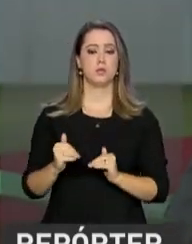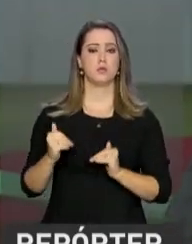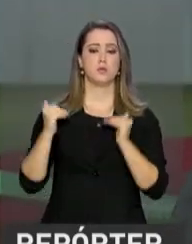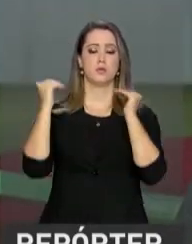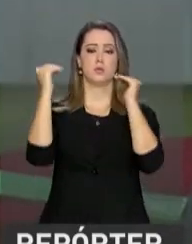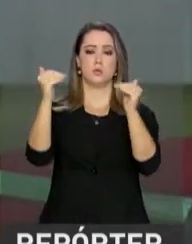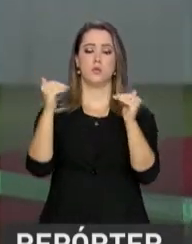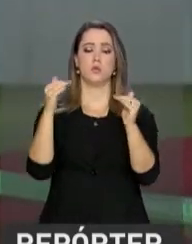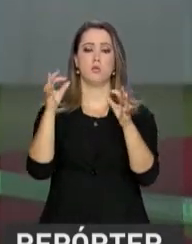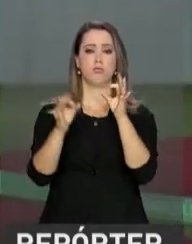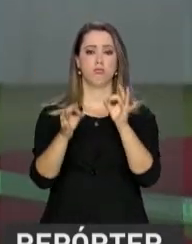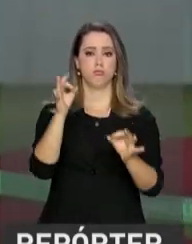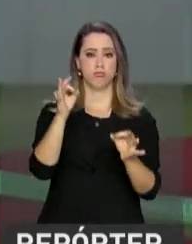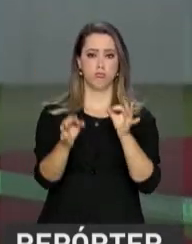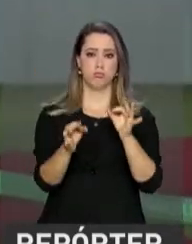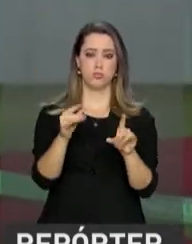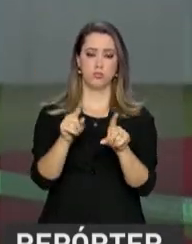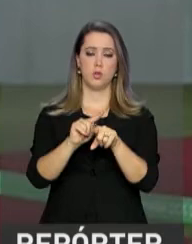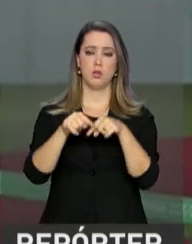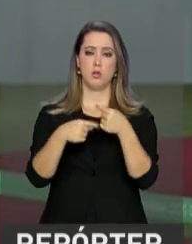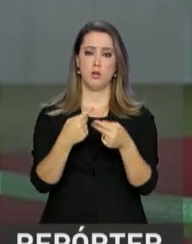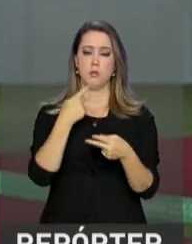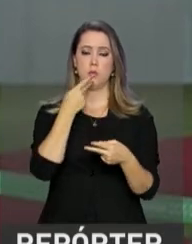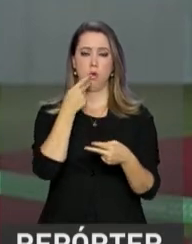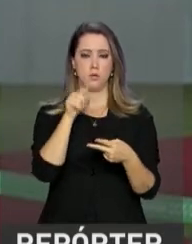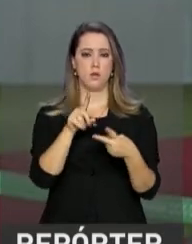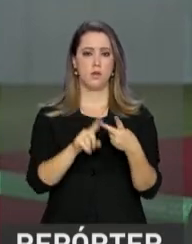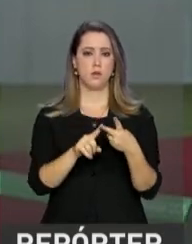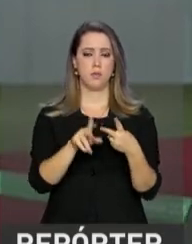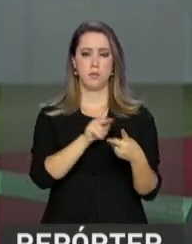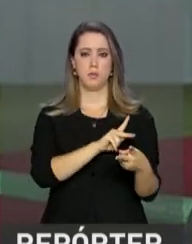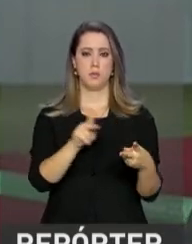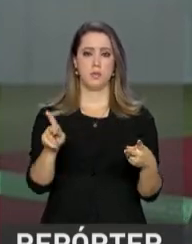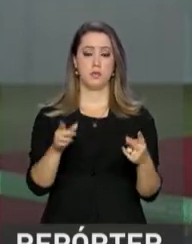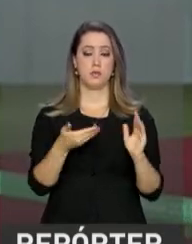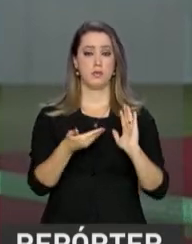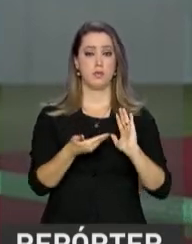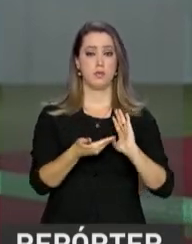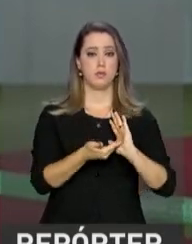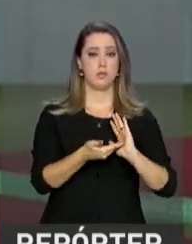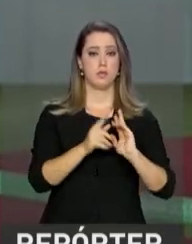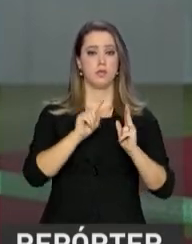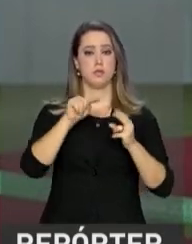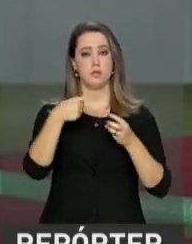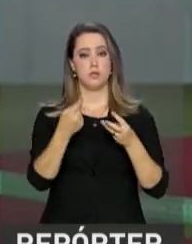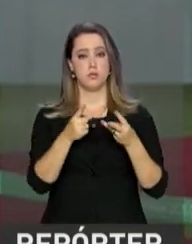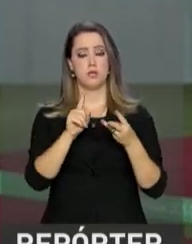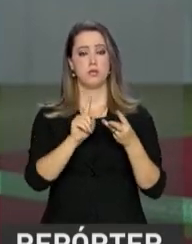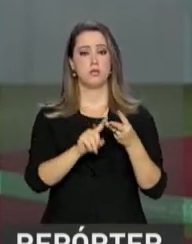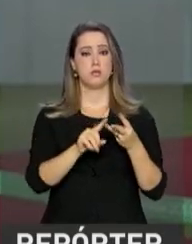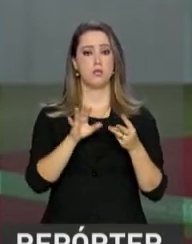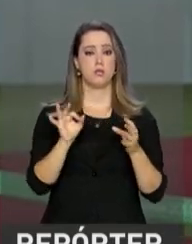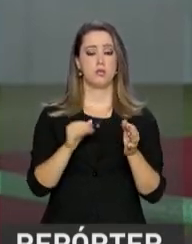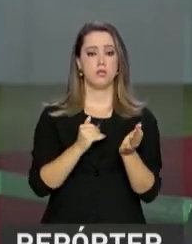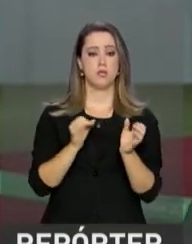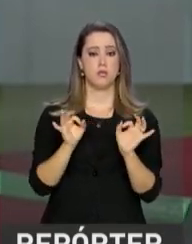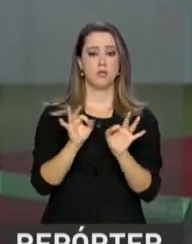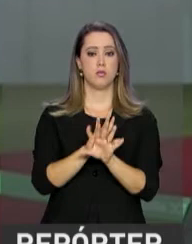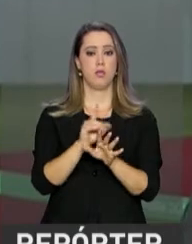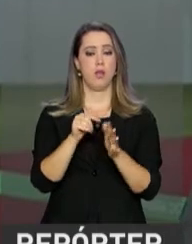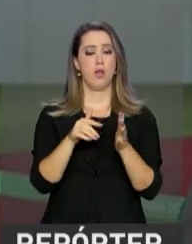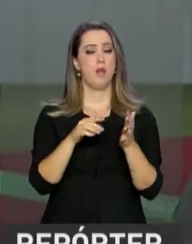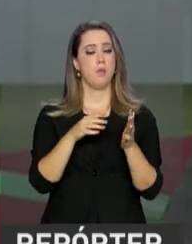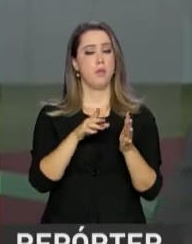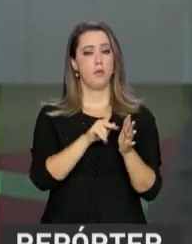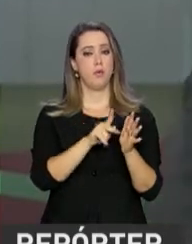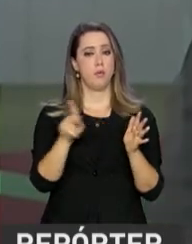cármen lúcia em seguida deve falar o presidente da câmara dos deputados rodrigo maia e essa sessão solene se encerra com o discurso